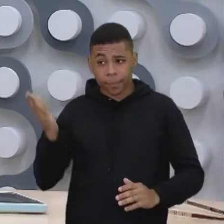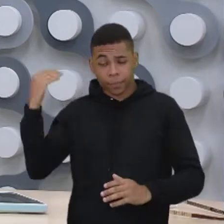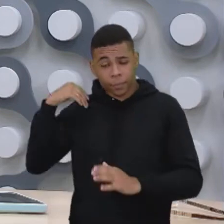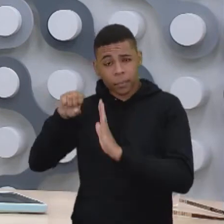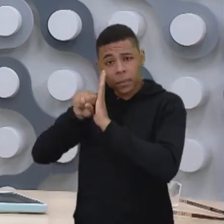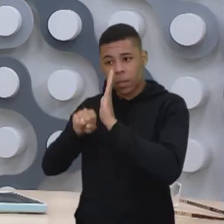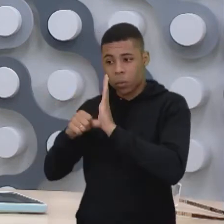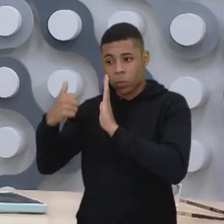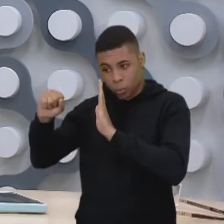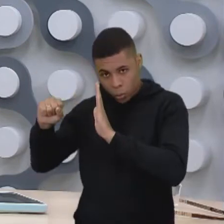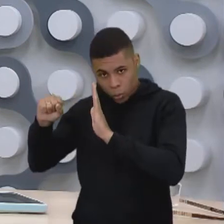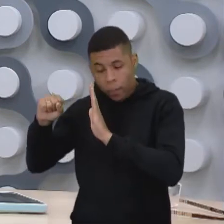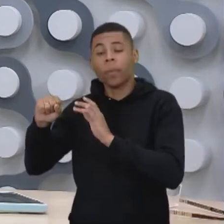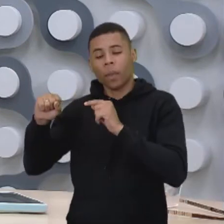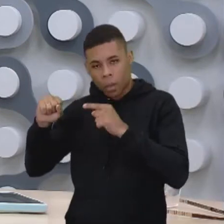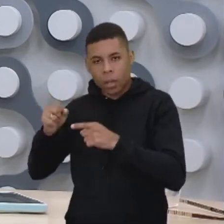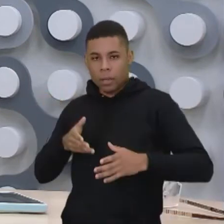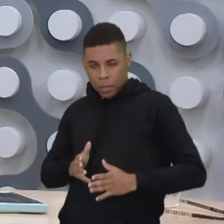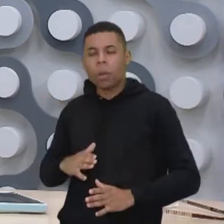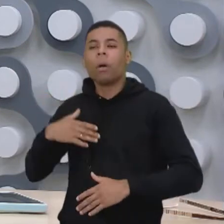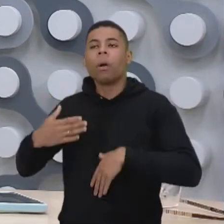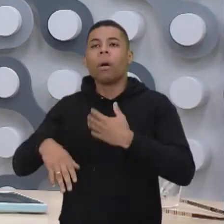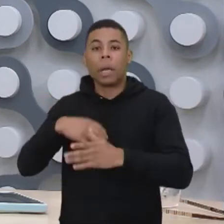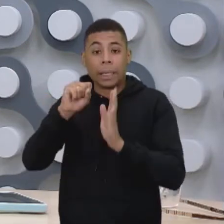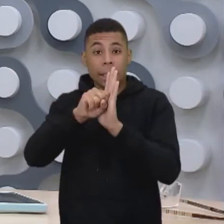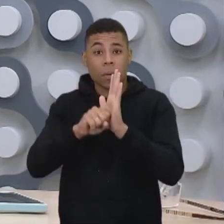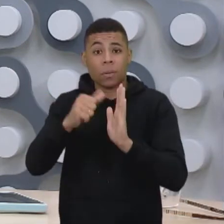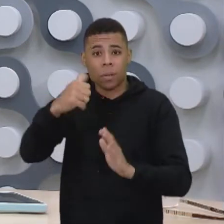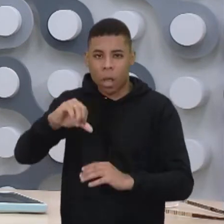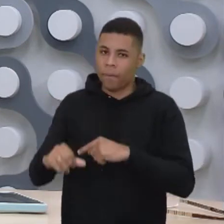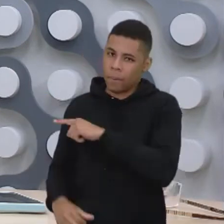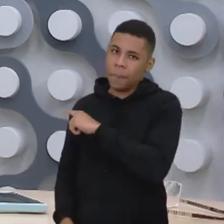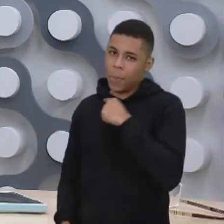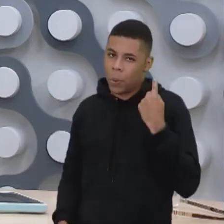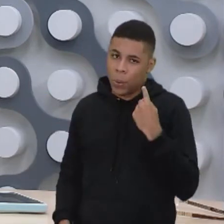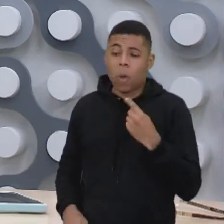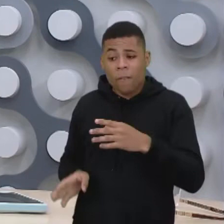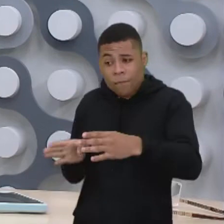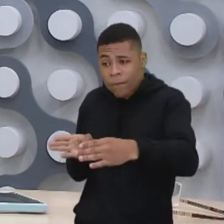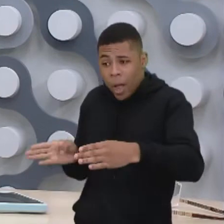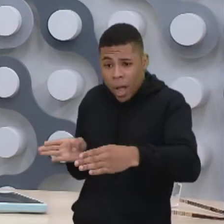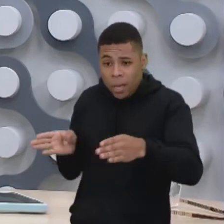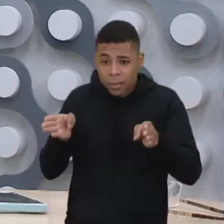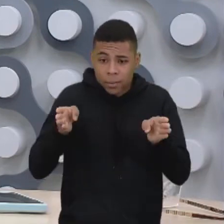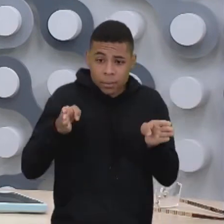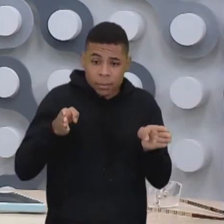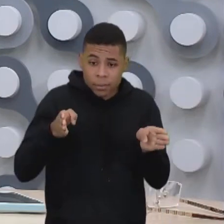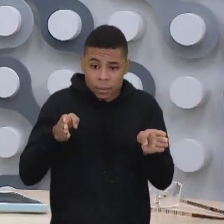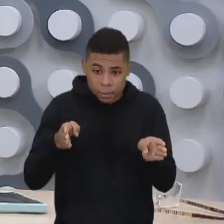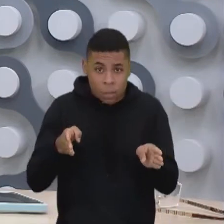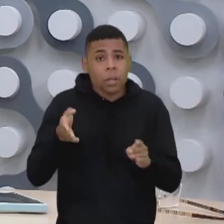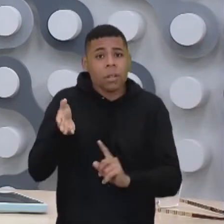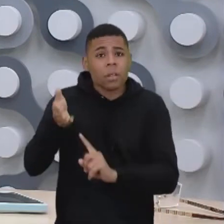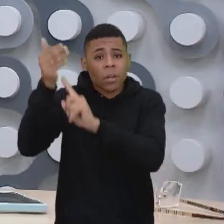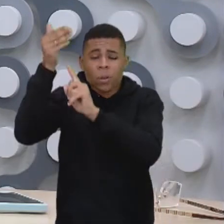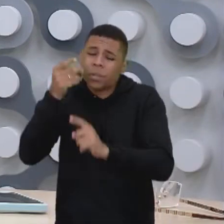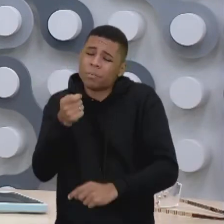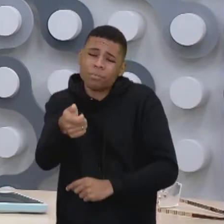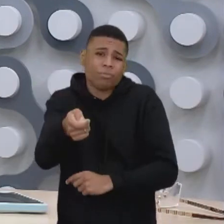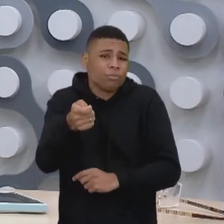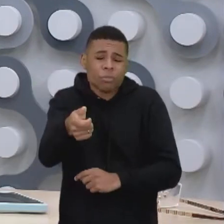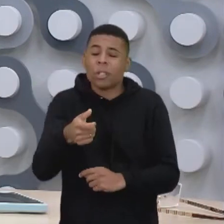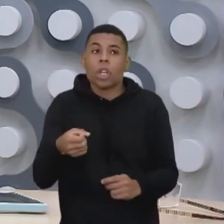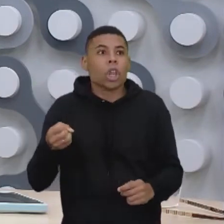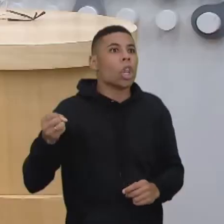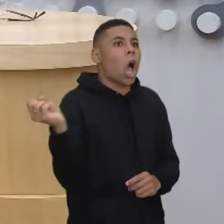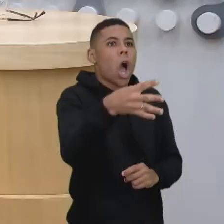XVIII e morreu no século XIX, é uma fase, né, na qual você não tem, né, um aperfeiçoamento da tecnologia, uma